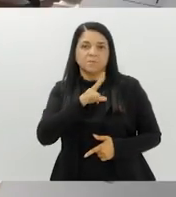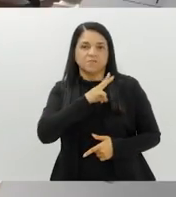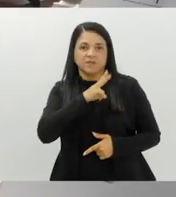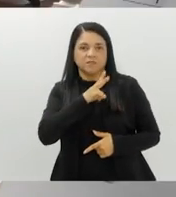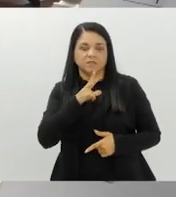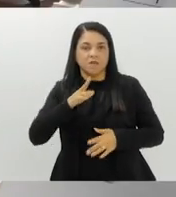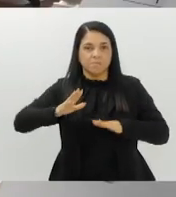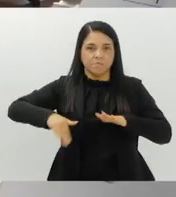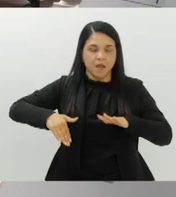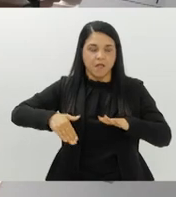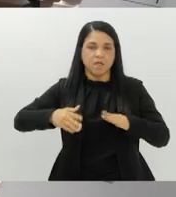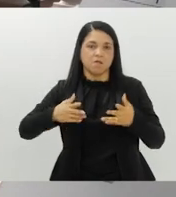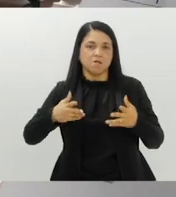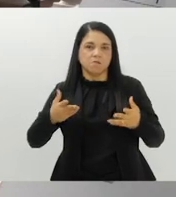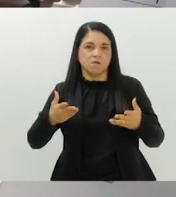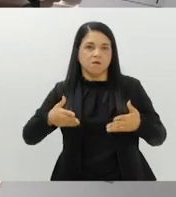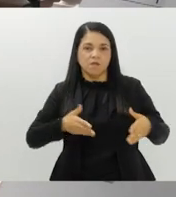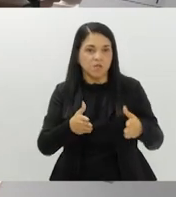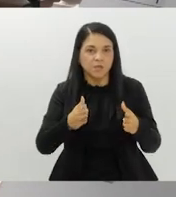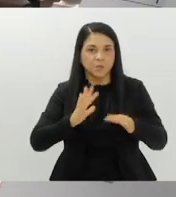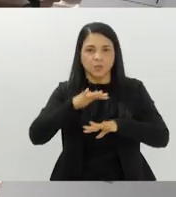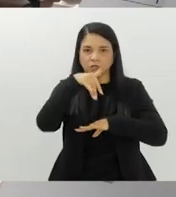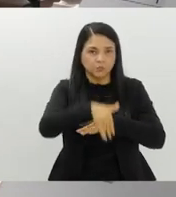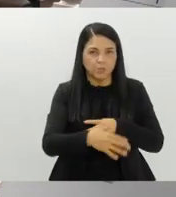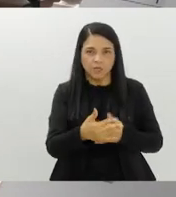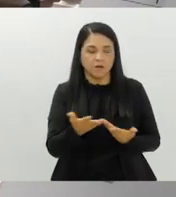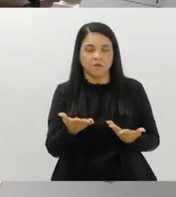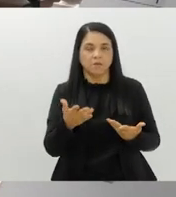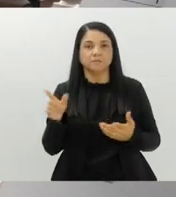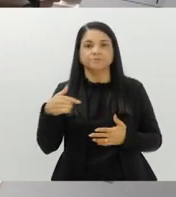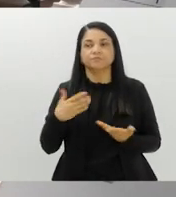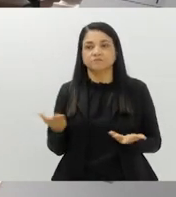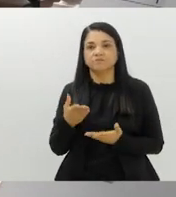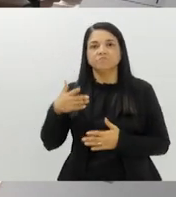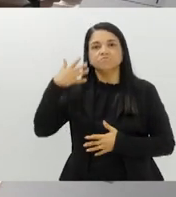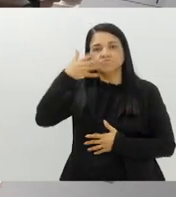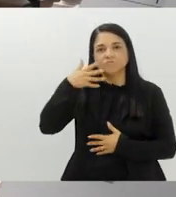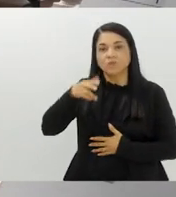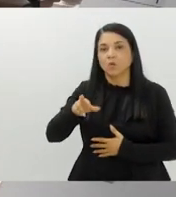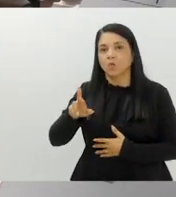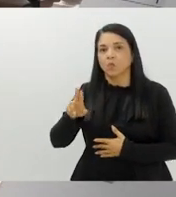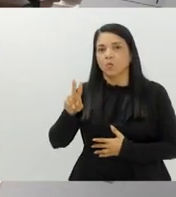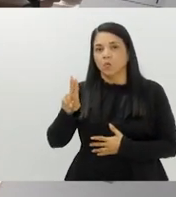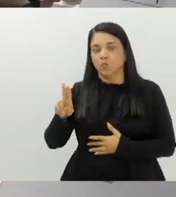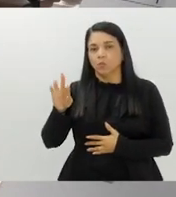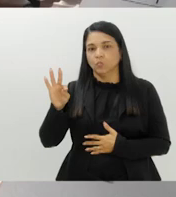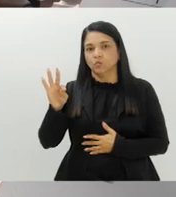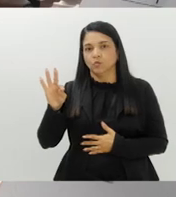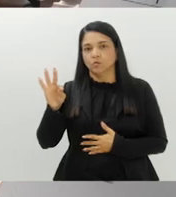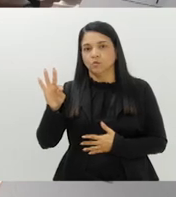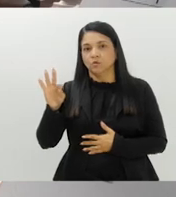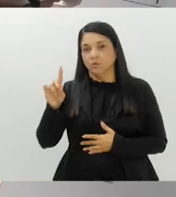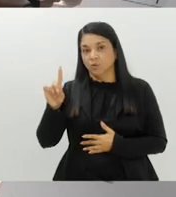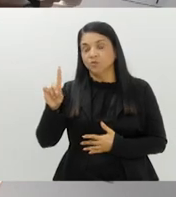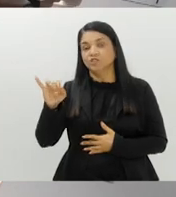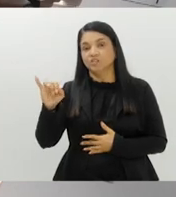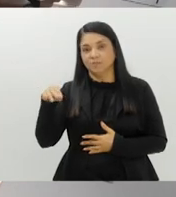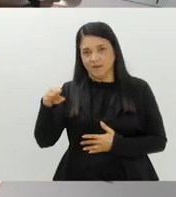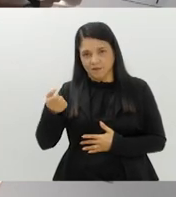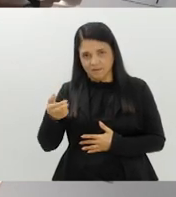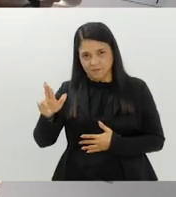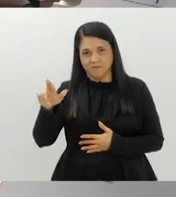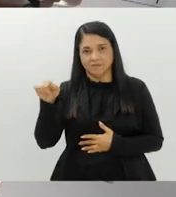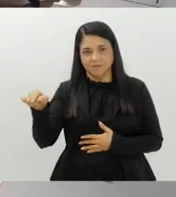consciência. Ouçamos agora, então, Rudimar Correia Filho, também inscrito, para usar a